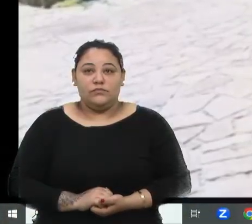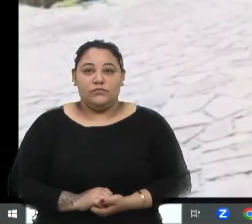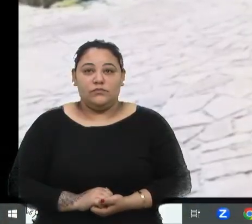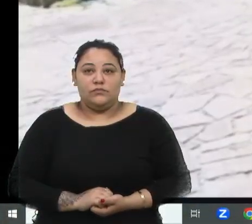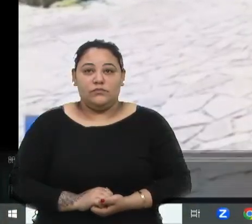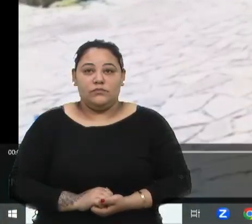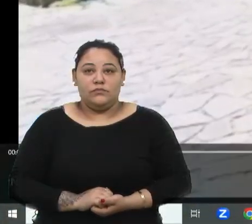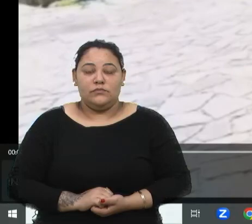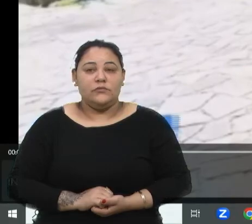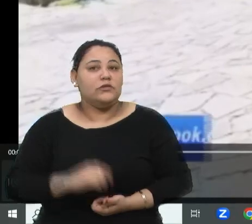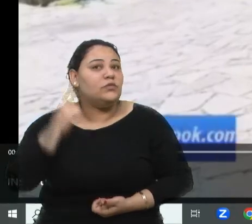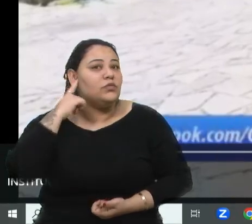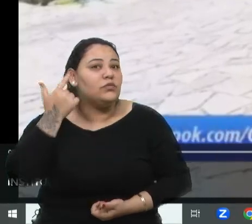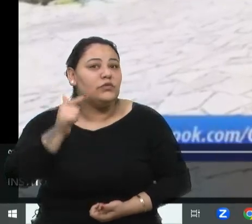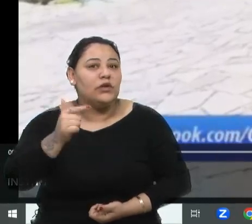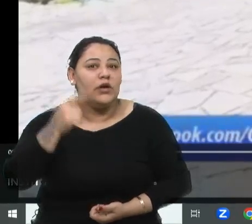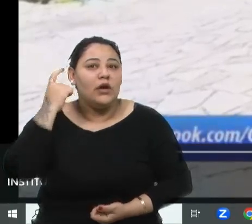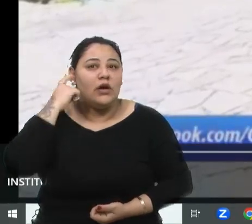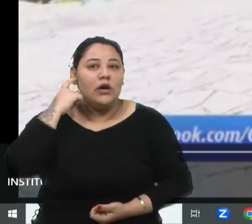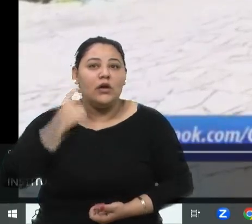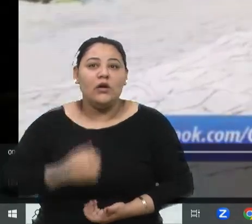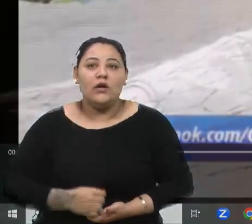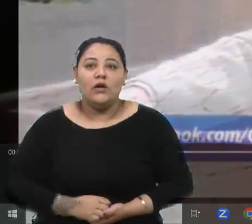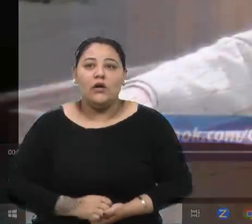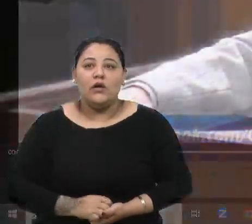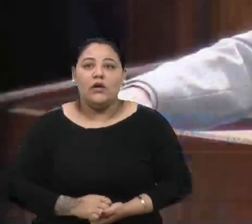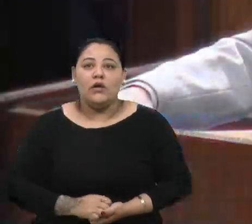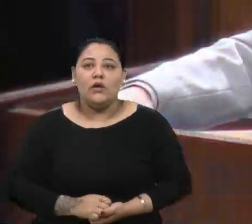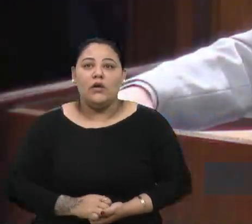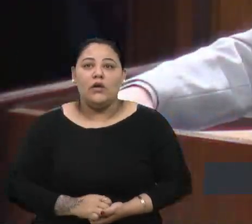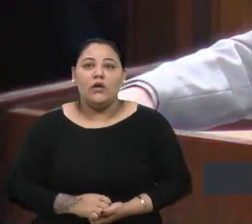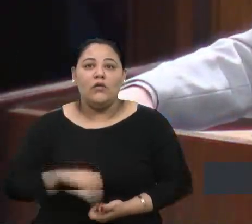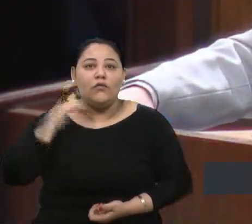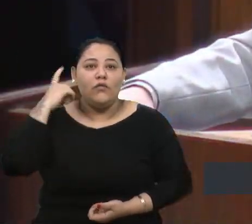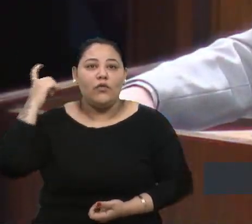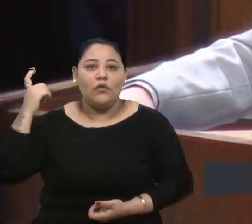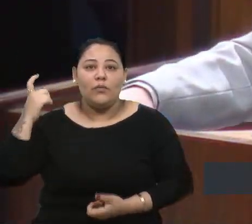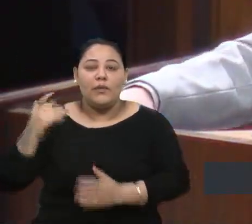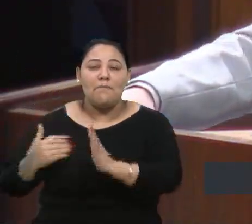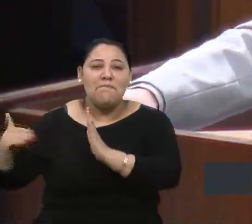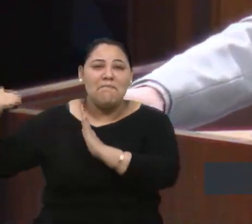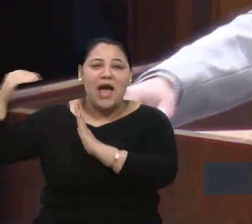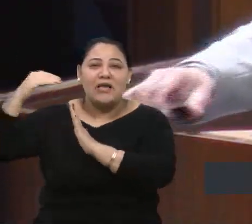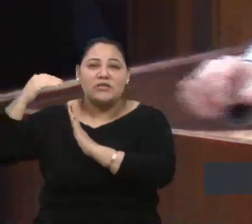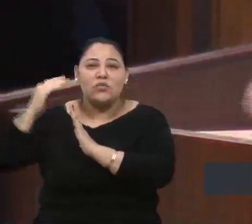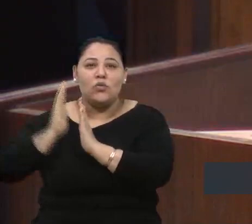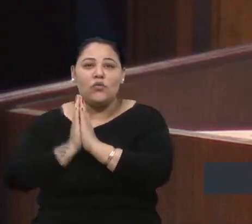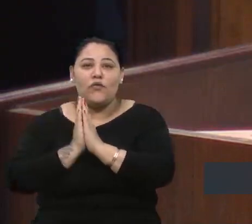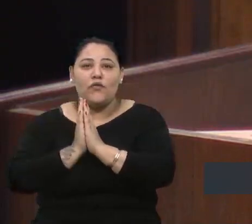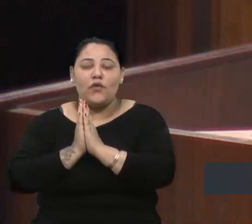Se puder iniciar do zero e colocar no volume máximo ali, por gentileza.